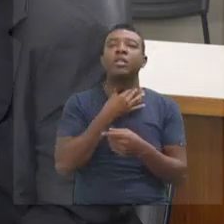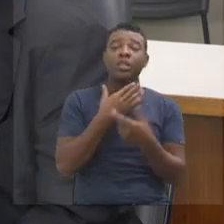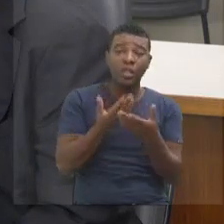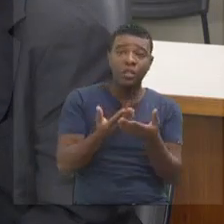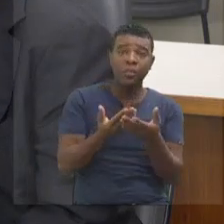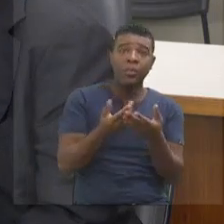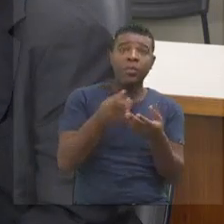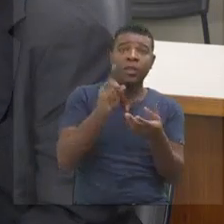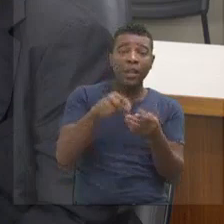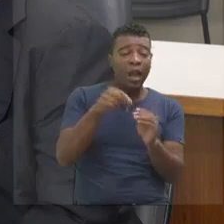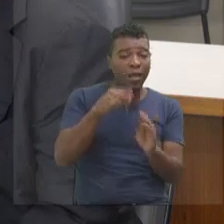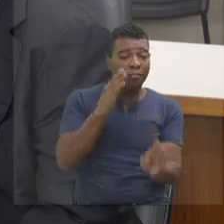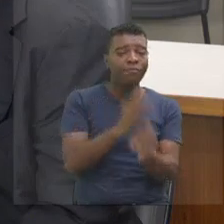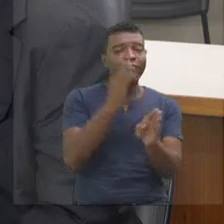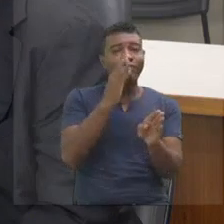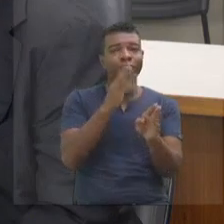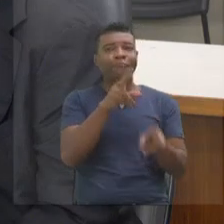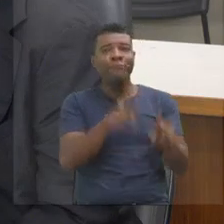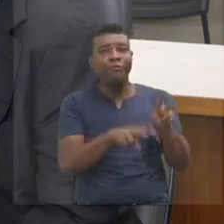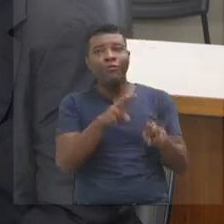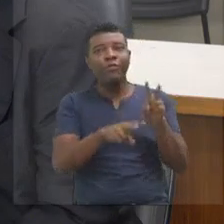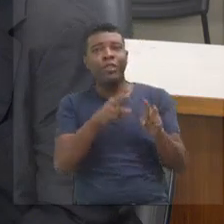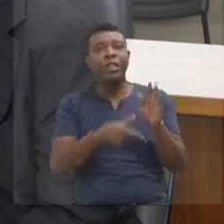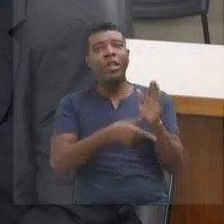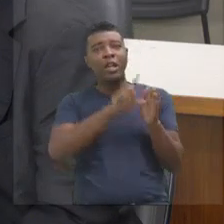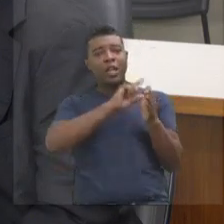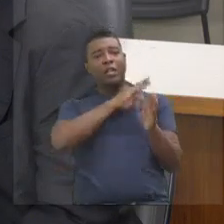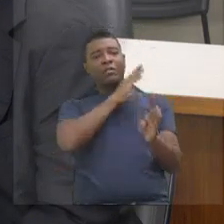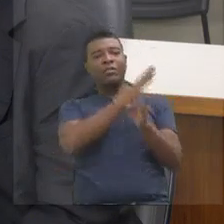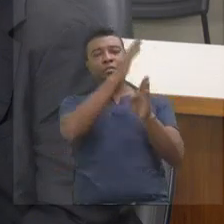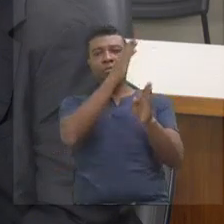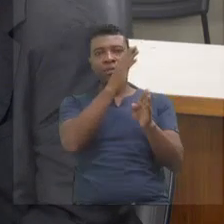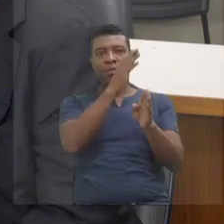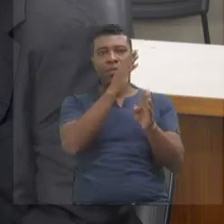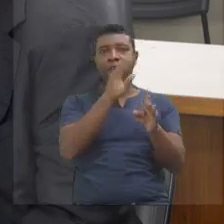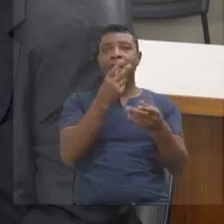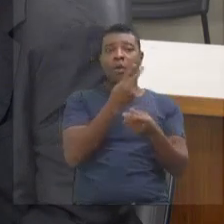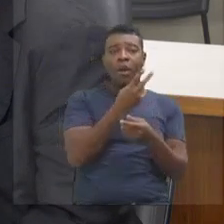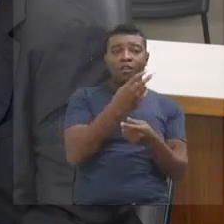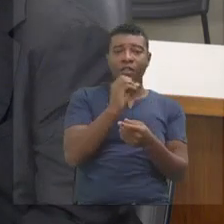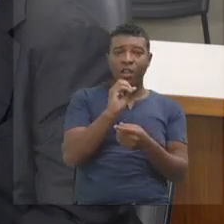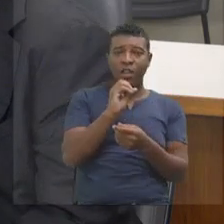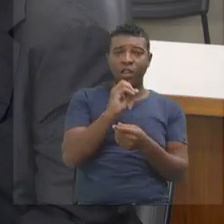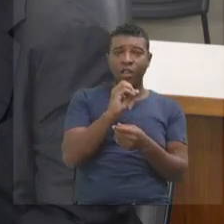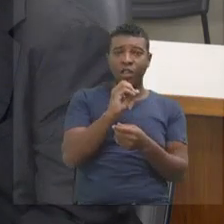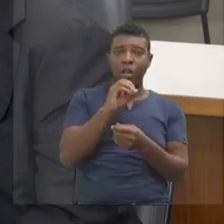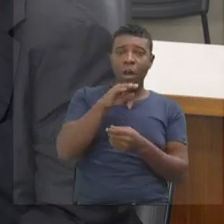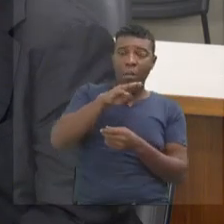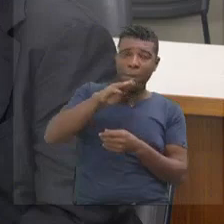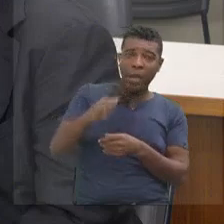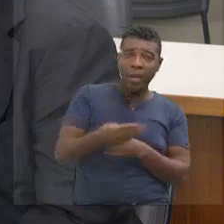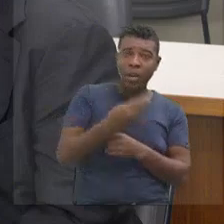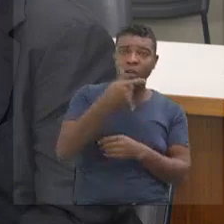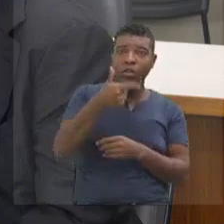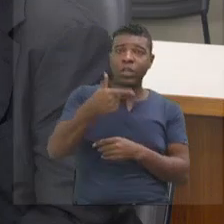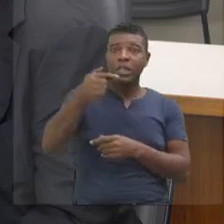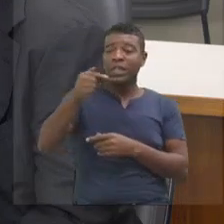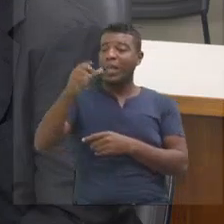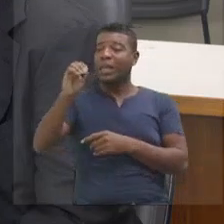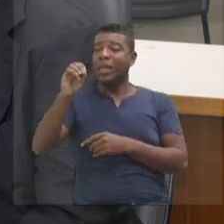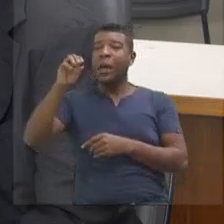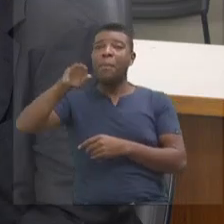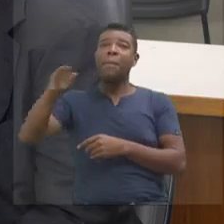este recurso nós estamos falando que nós saímos aí de pouco mais de 20 milhões para mais de 270 milhões de reais